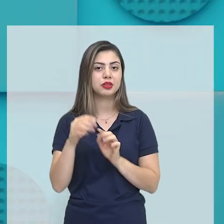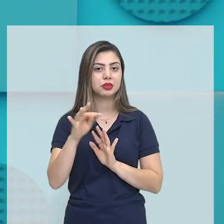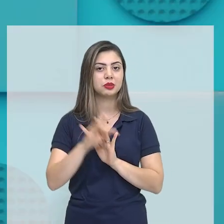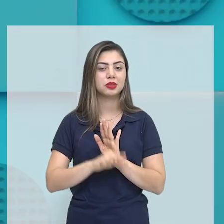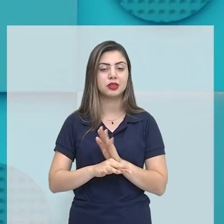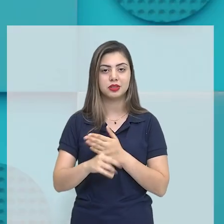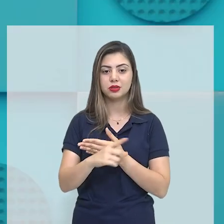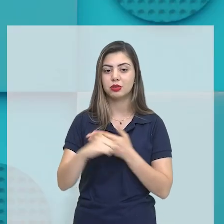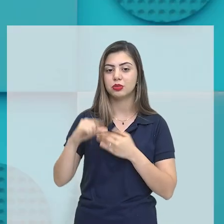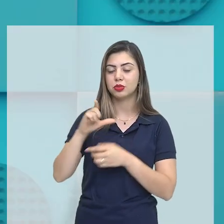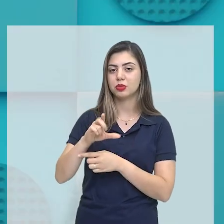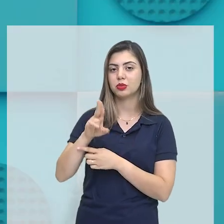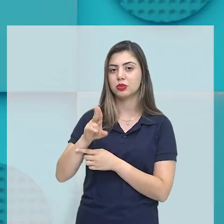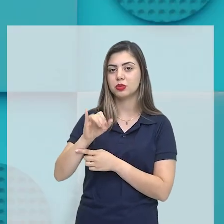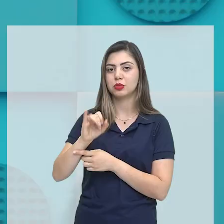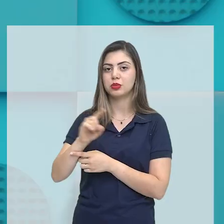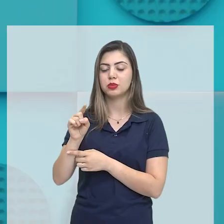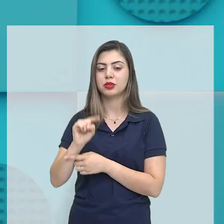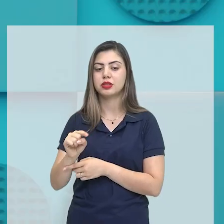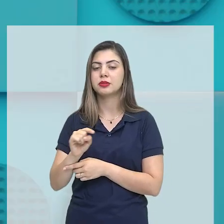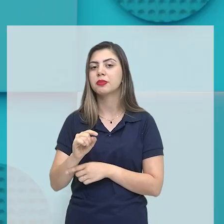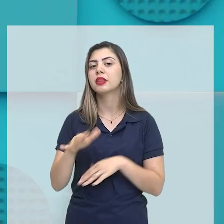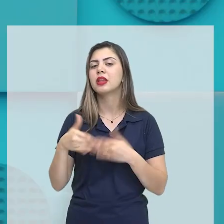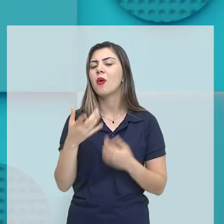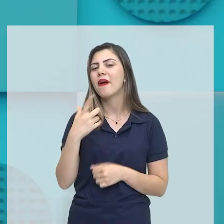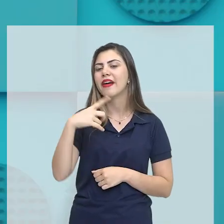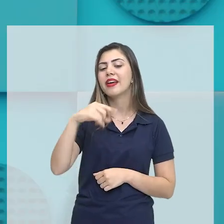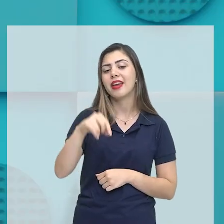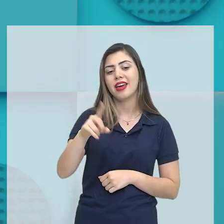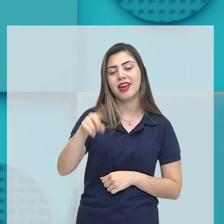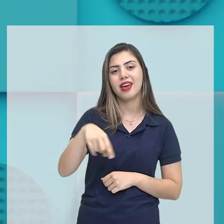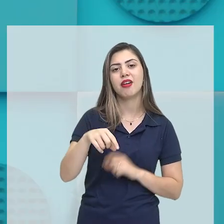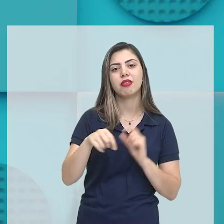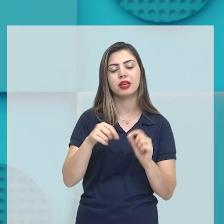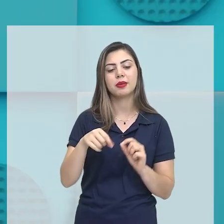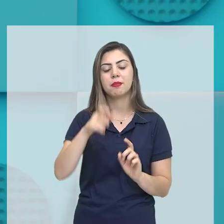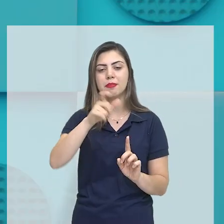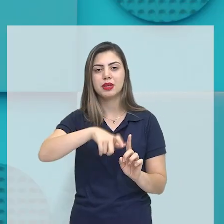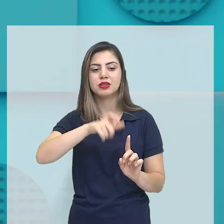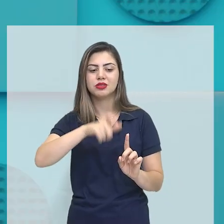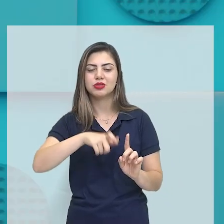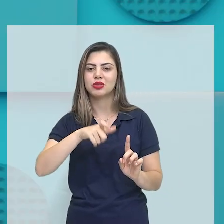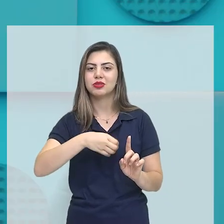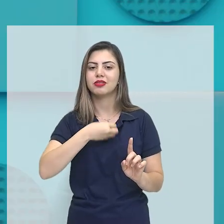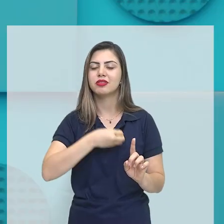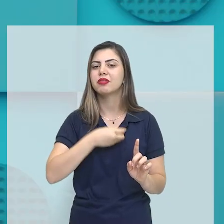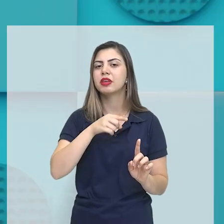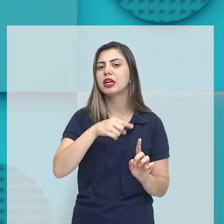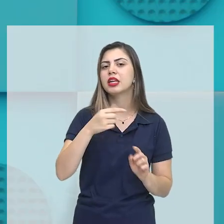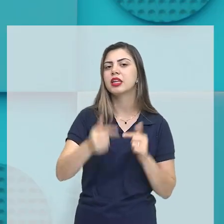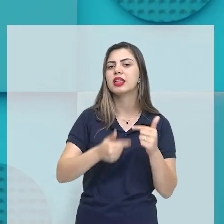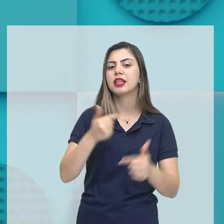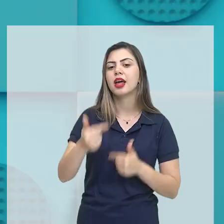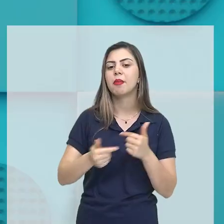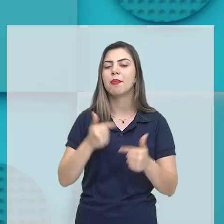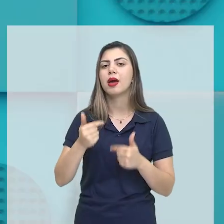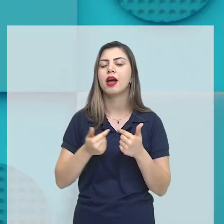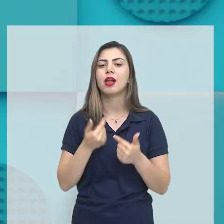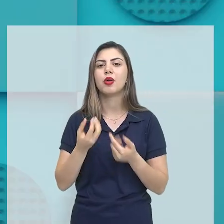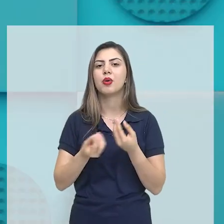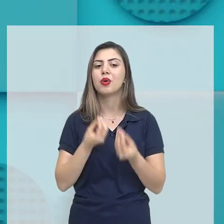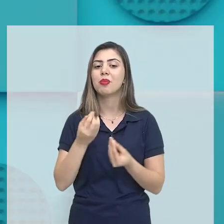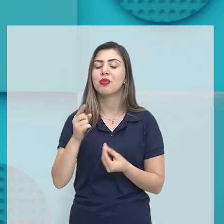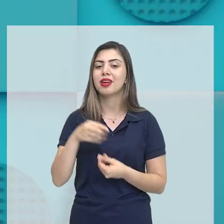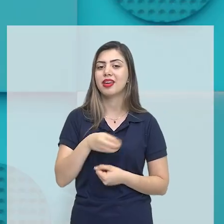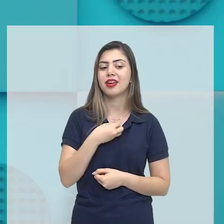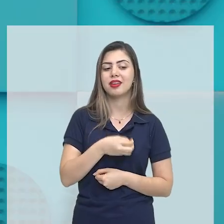Gonzaga, quem é o personagem, onde ele vive, na qual seu tipo de trabalho, que seriam as